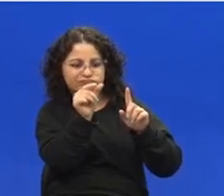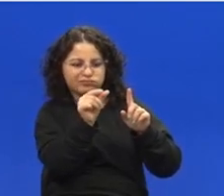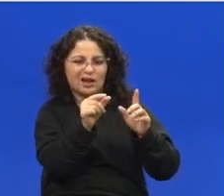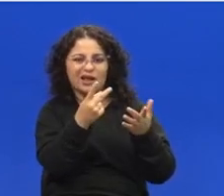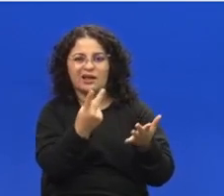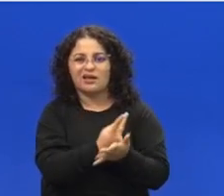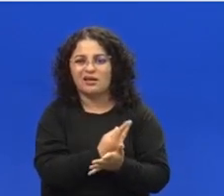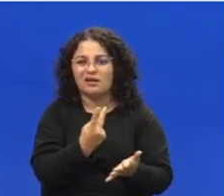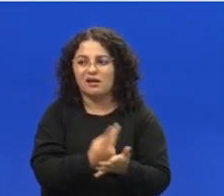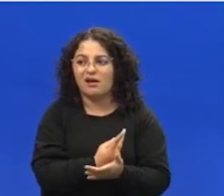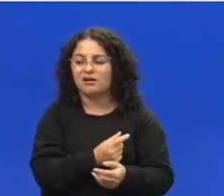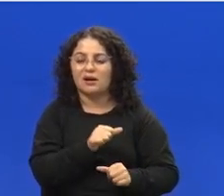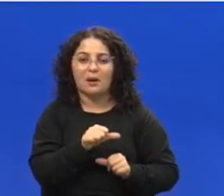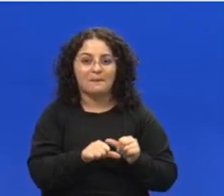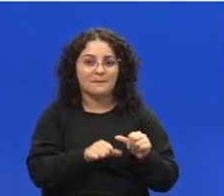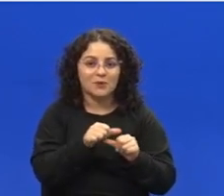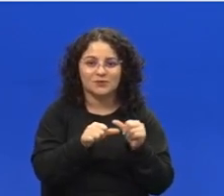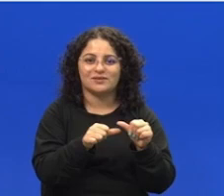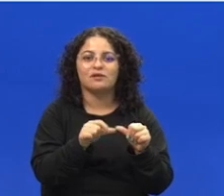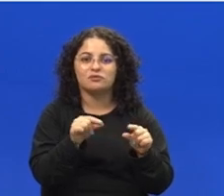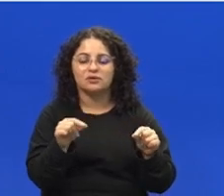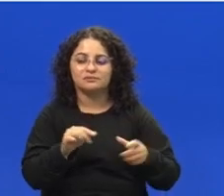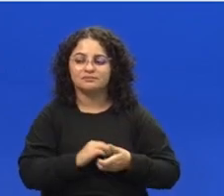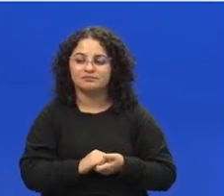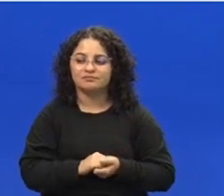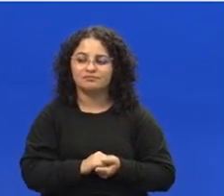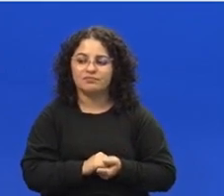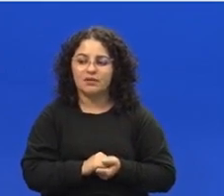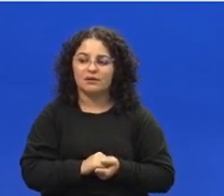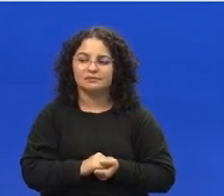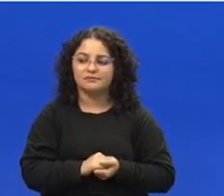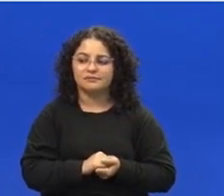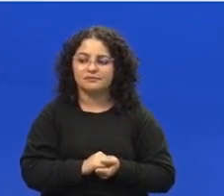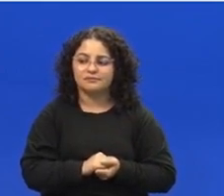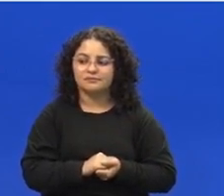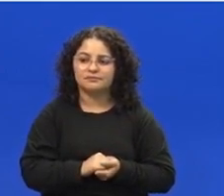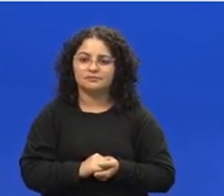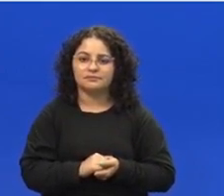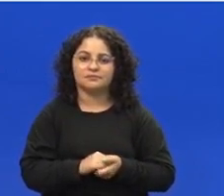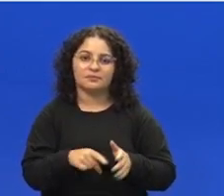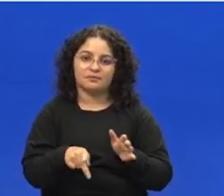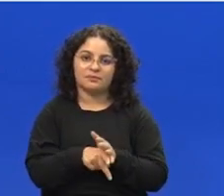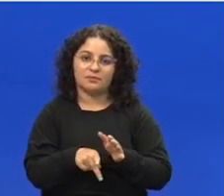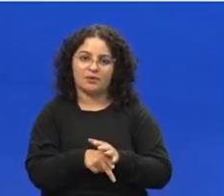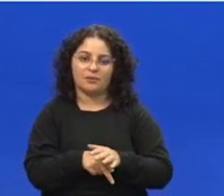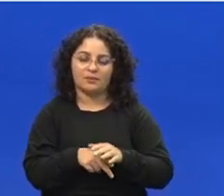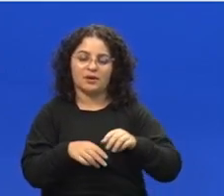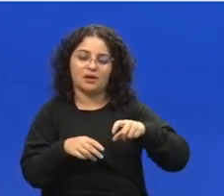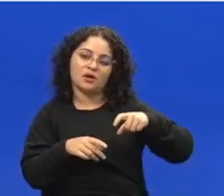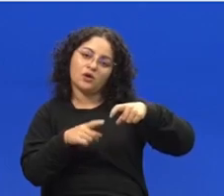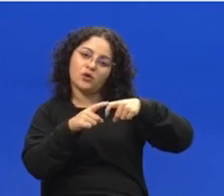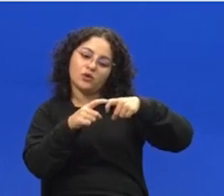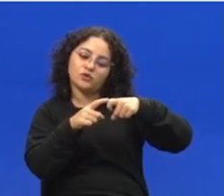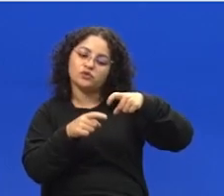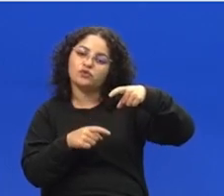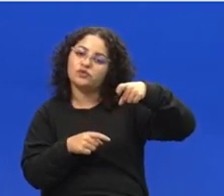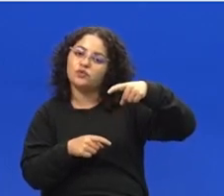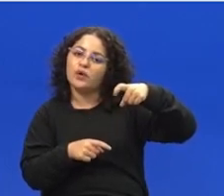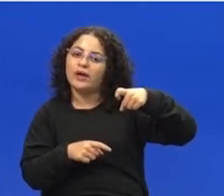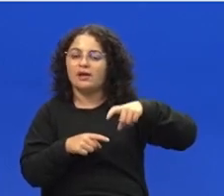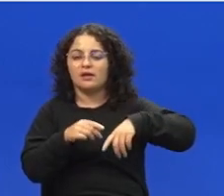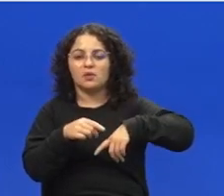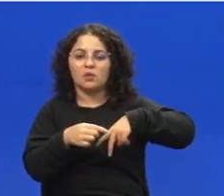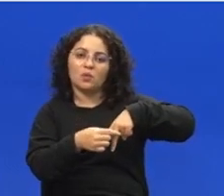errada, alterando, por exemplo, o ângulo do quadril, o ângulo do joelho, do membro inferior, de uma